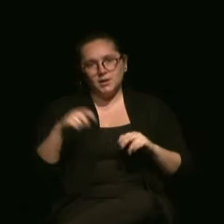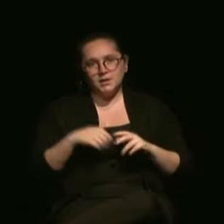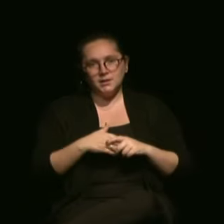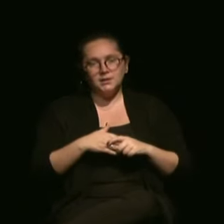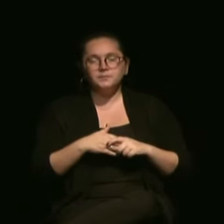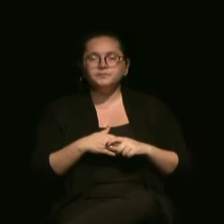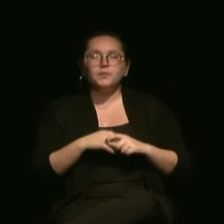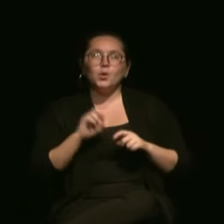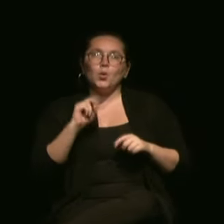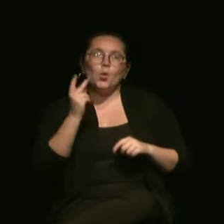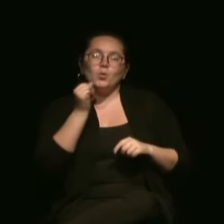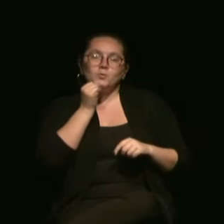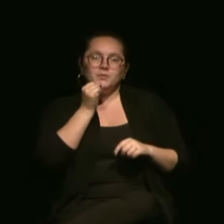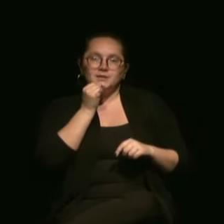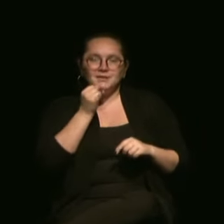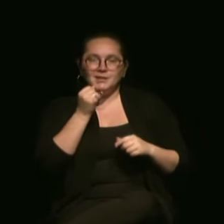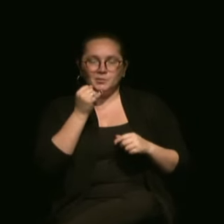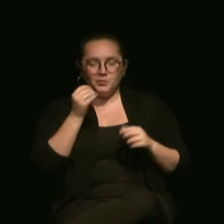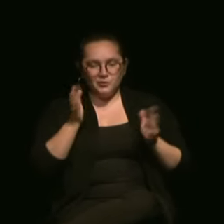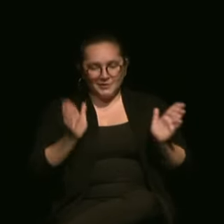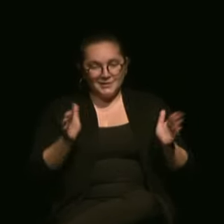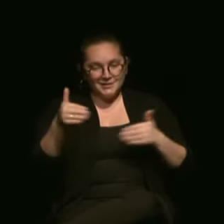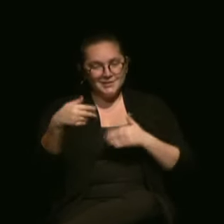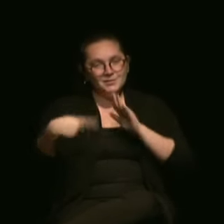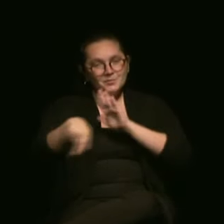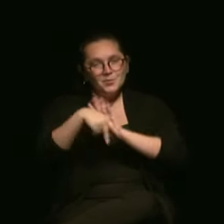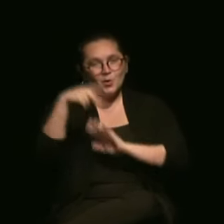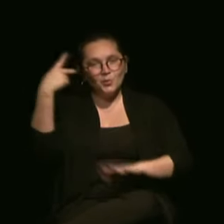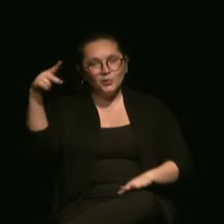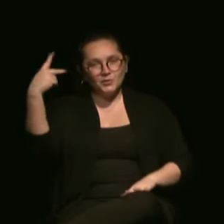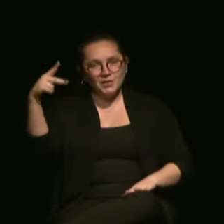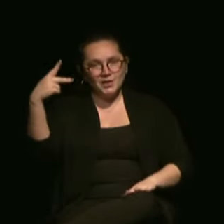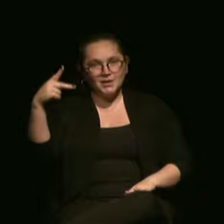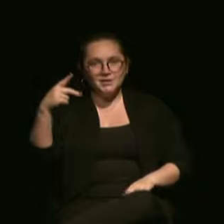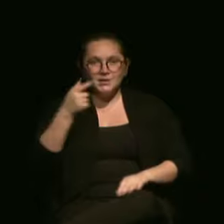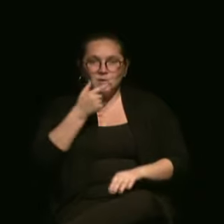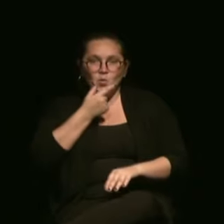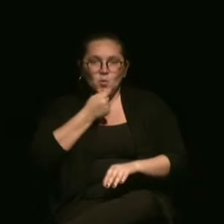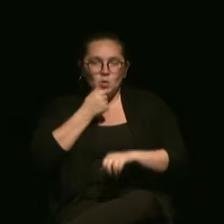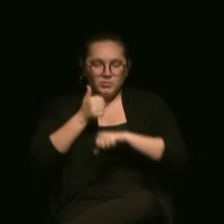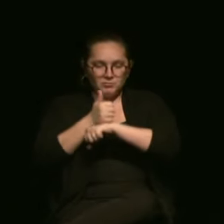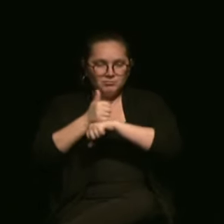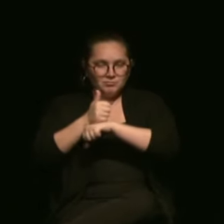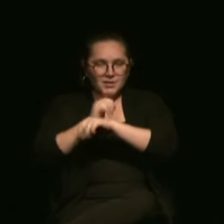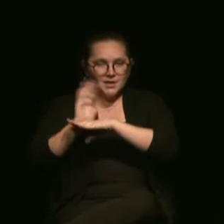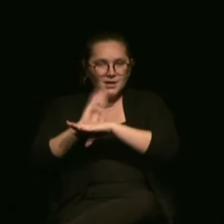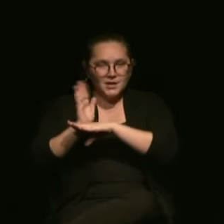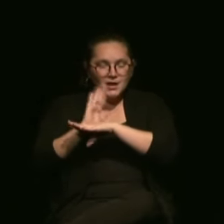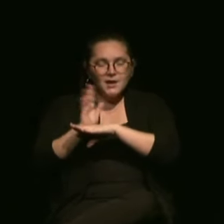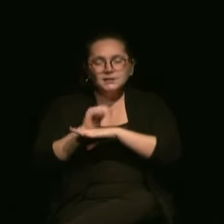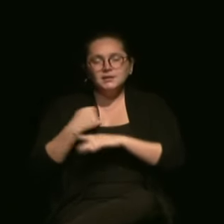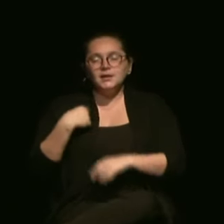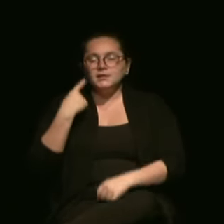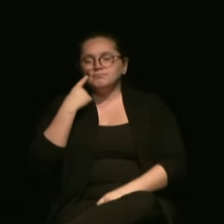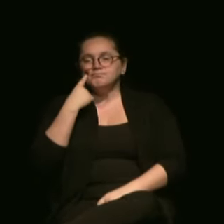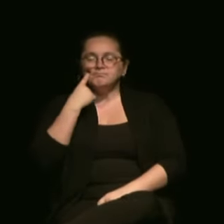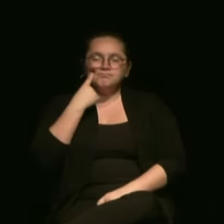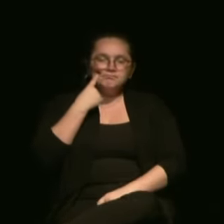ou da caixinha de ferramentas de um cineasta. Ele vai eliminando